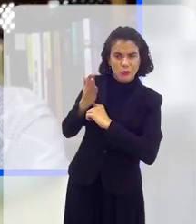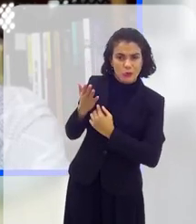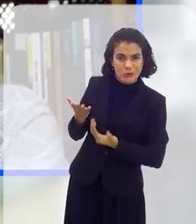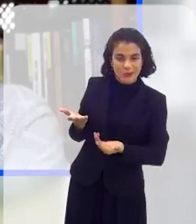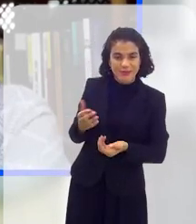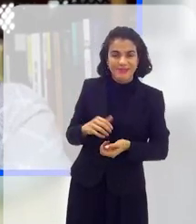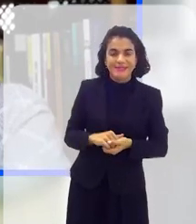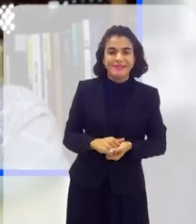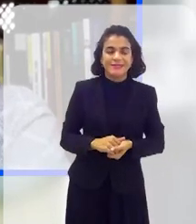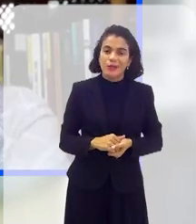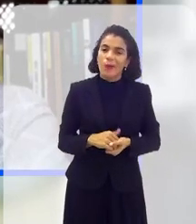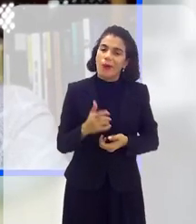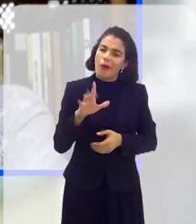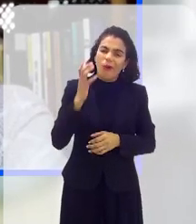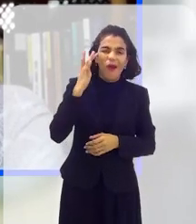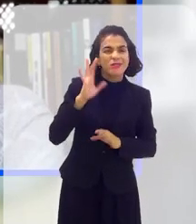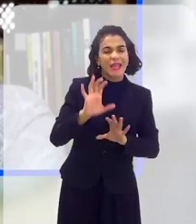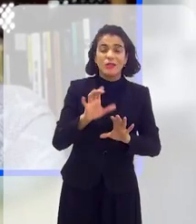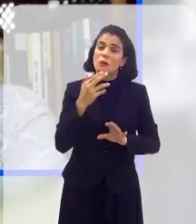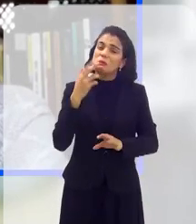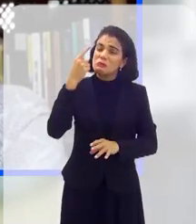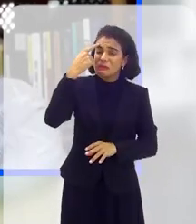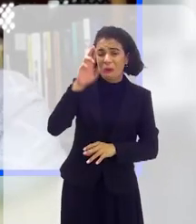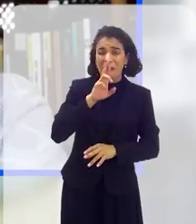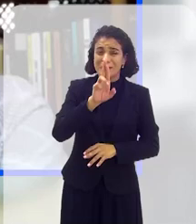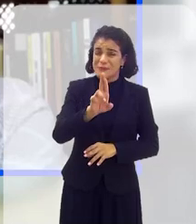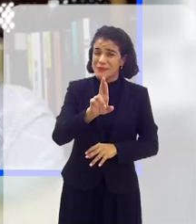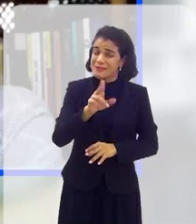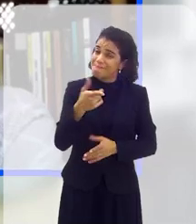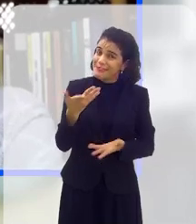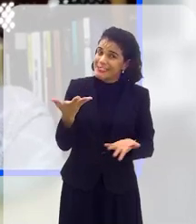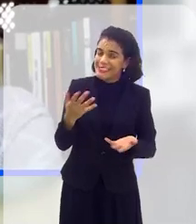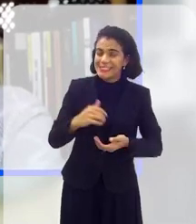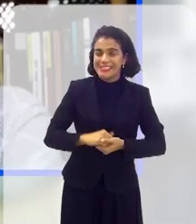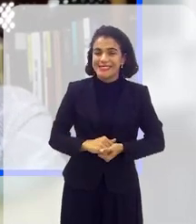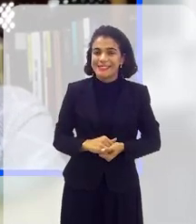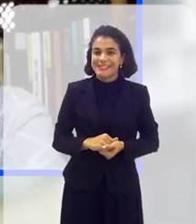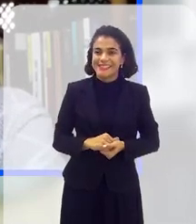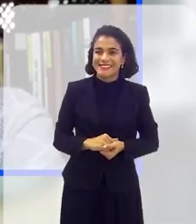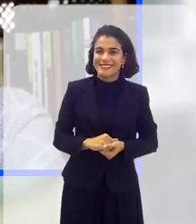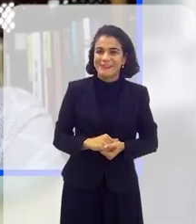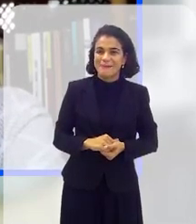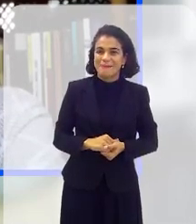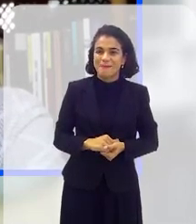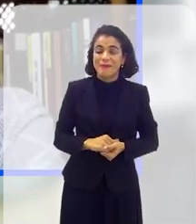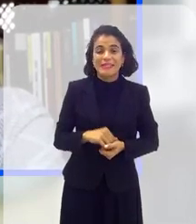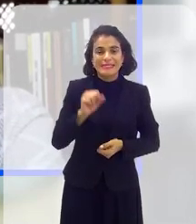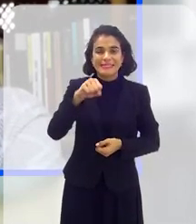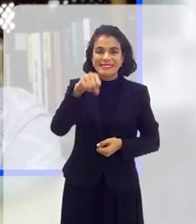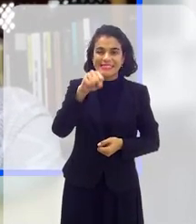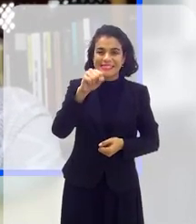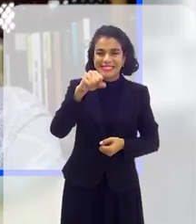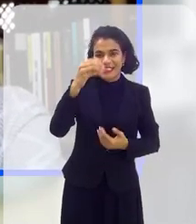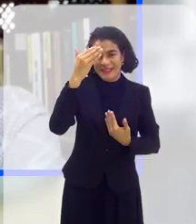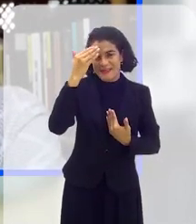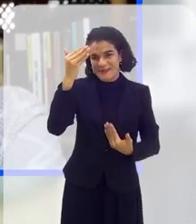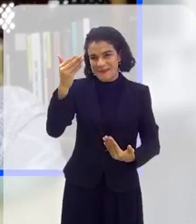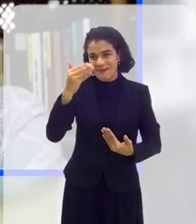veio, acabou ajudando, né? Então, eu acho que é isso. Não sei se eu respondi o que você perguntou, mas a ideia é